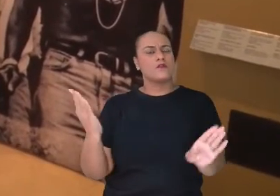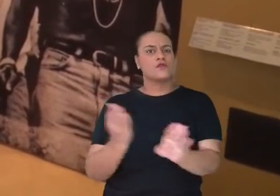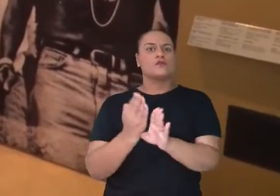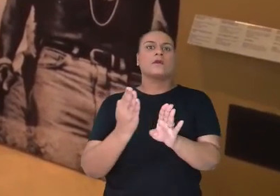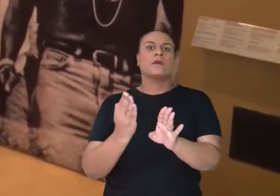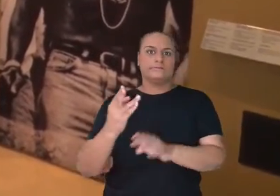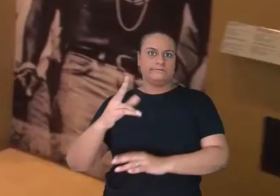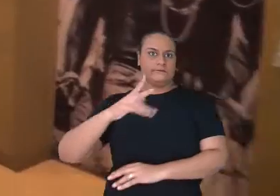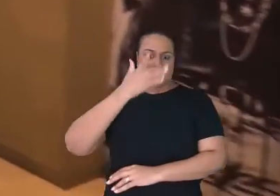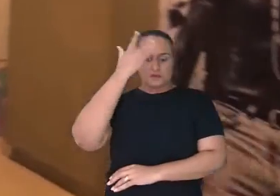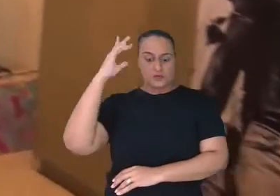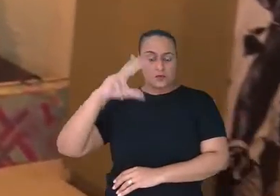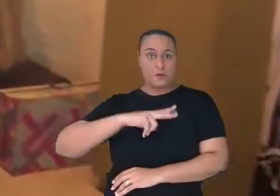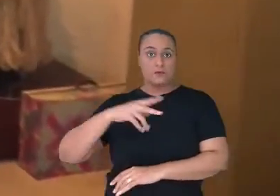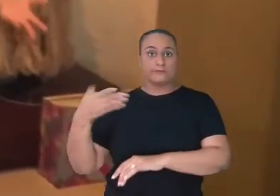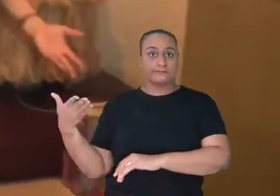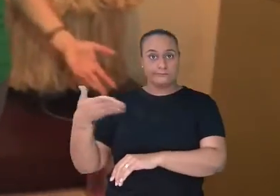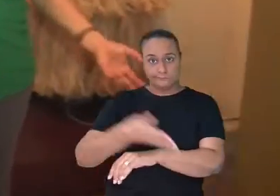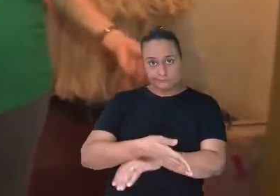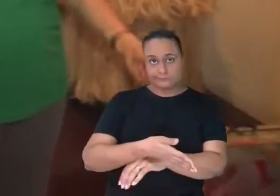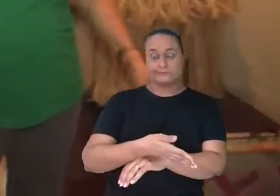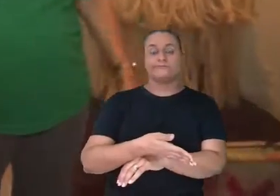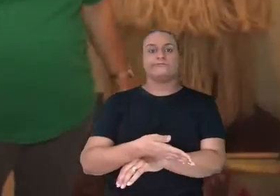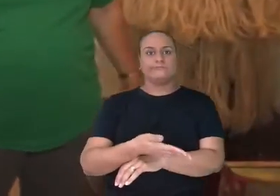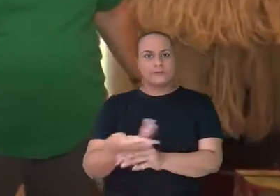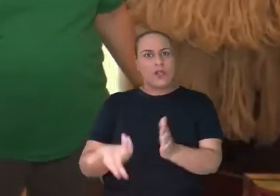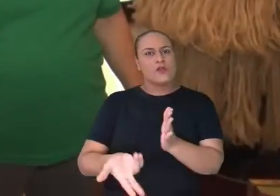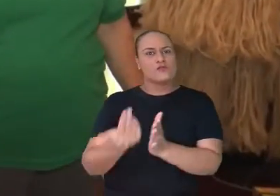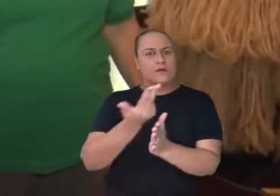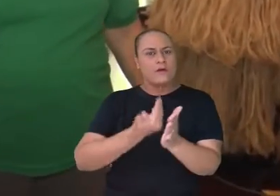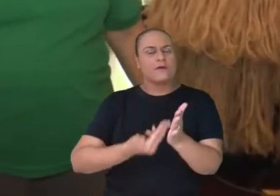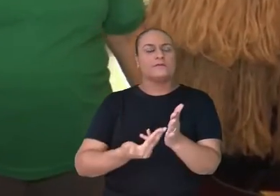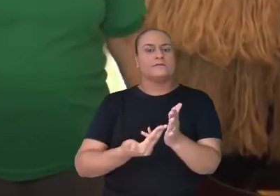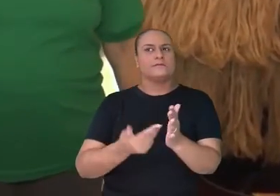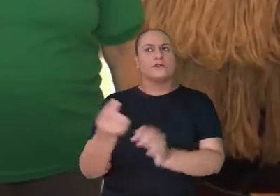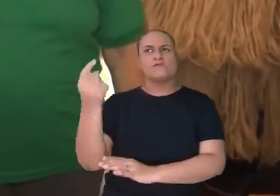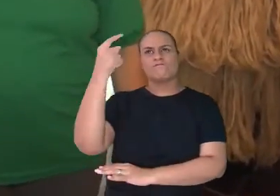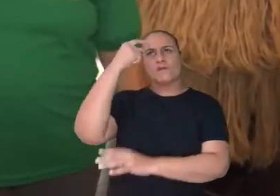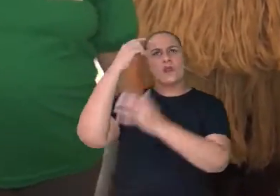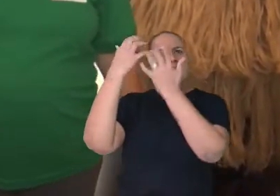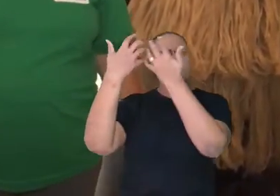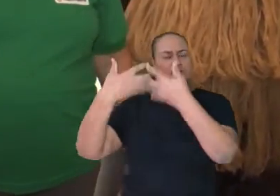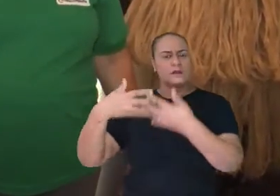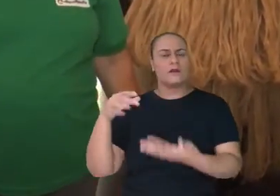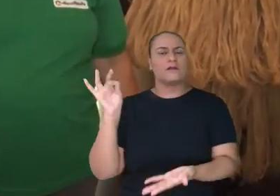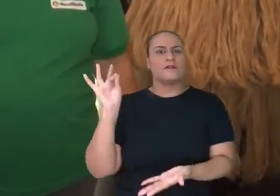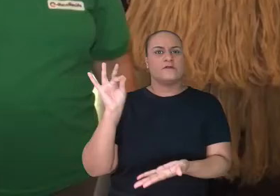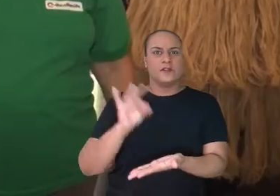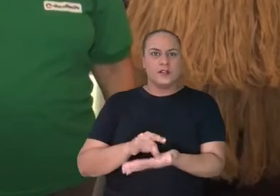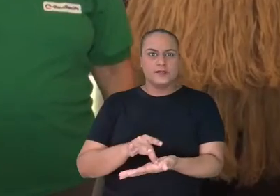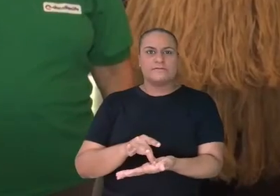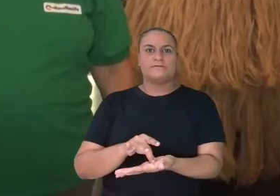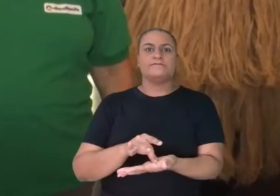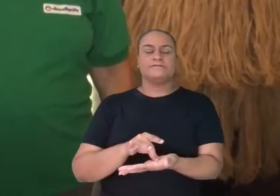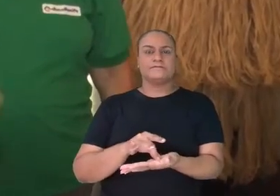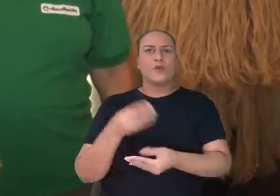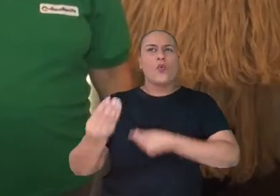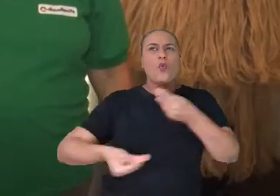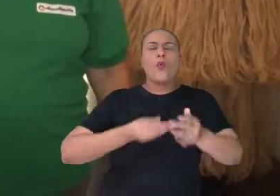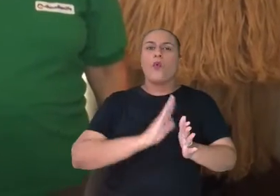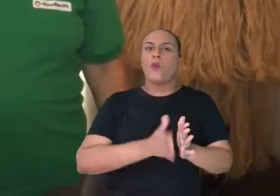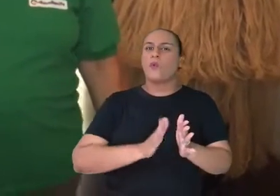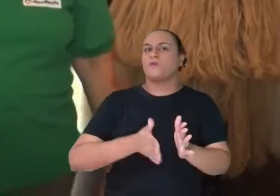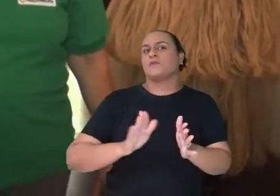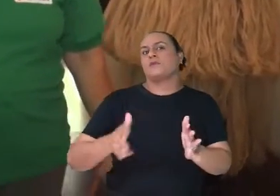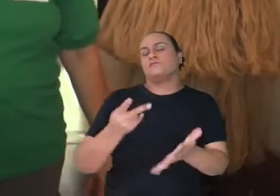dos portugueses. Né? As pinturas do blackout. E para a gente pensar realmente como esse processo se